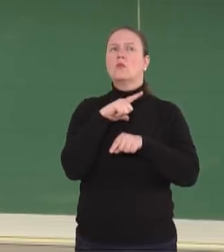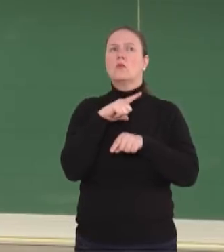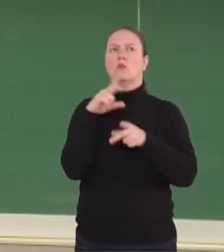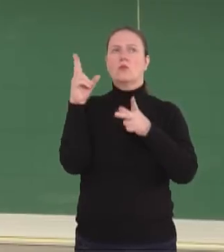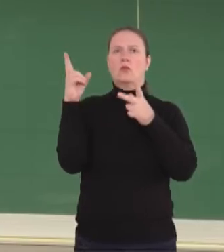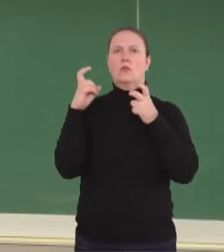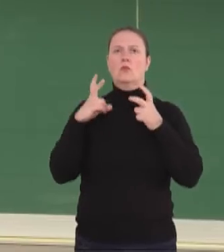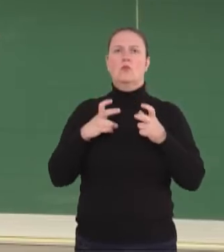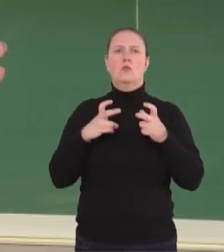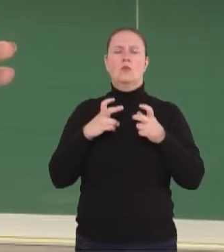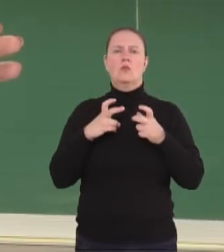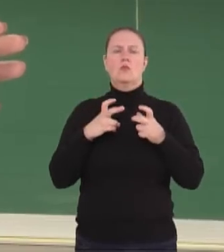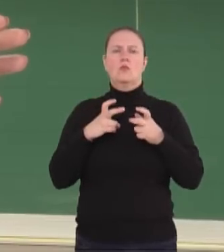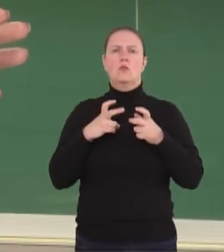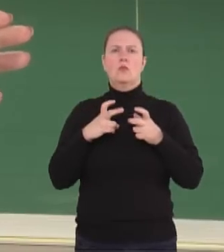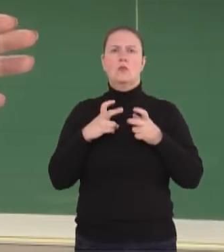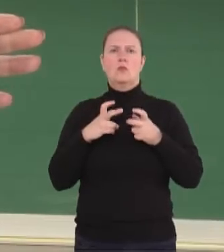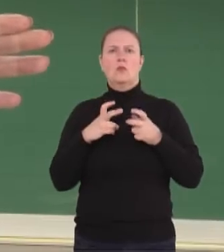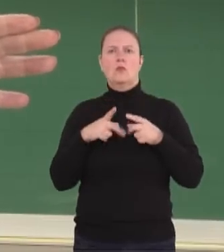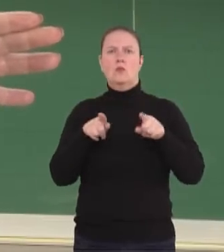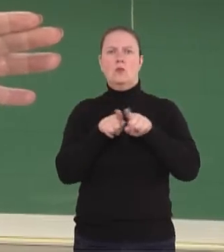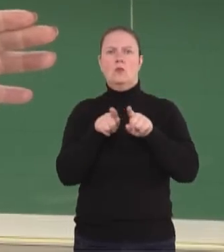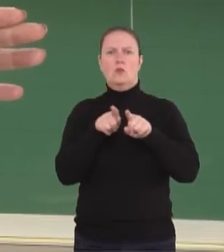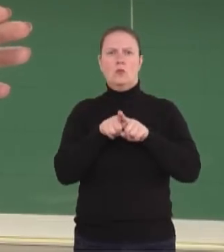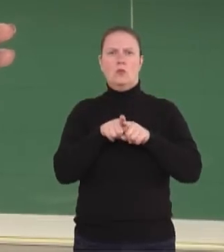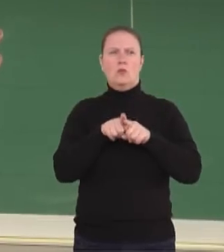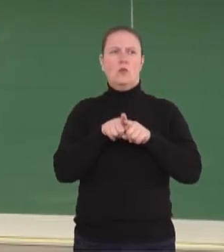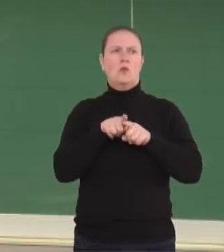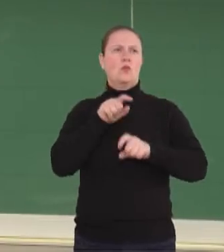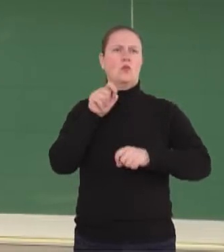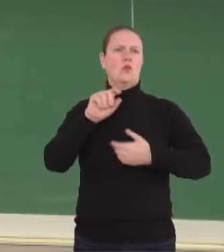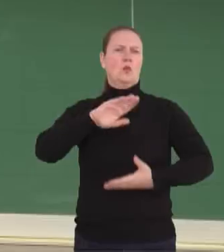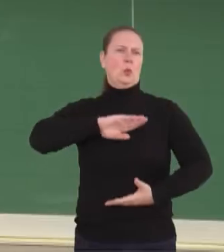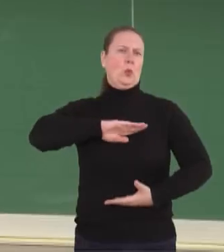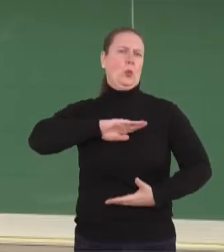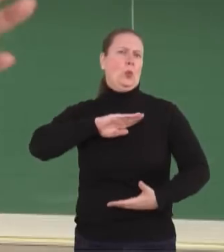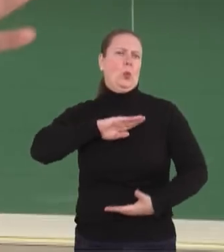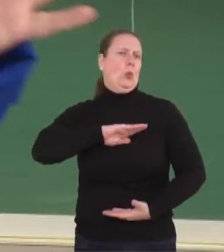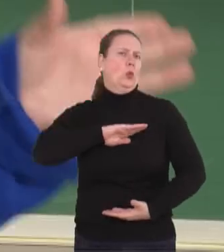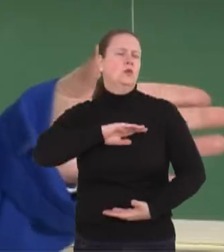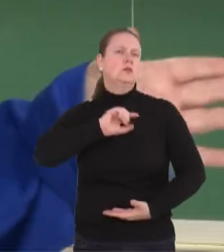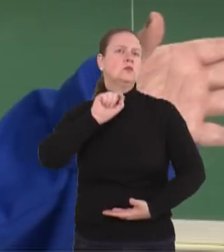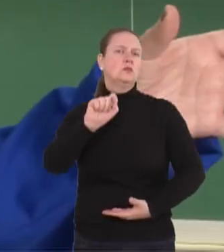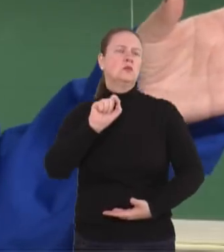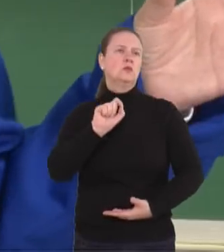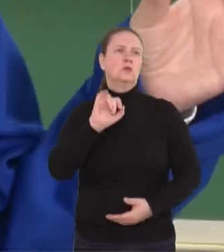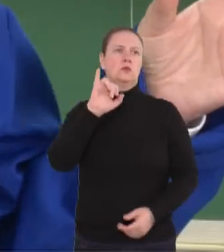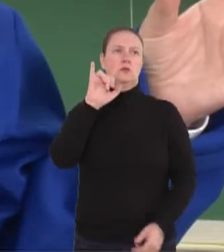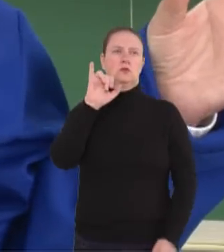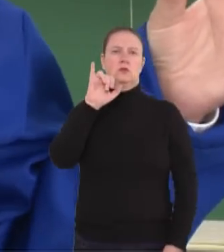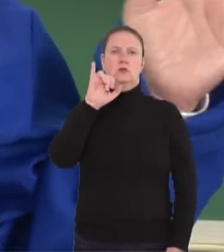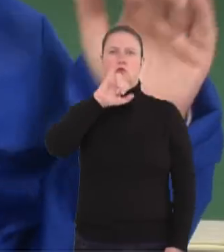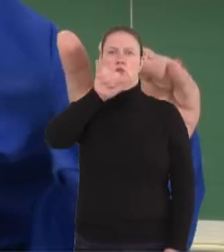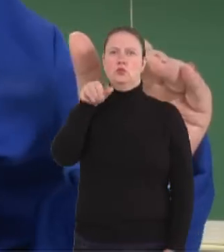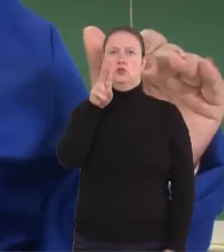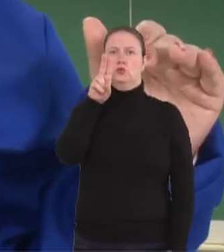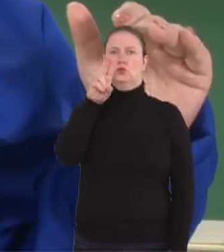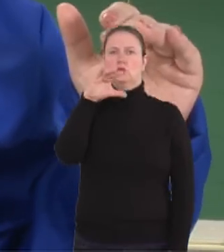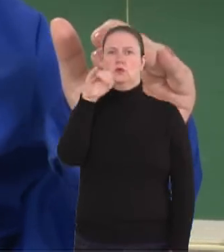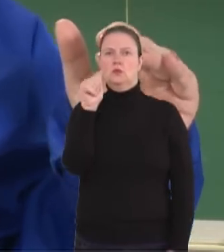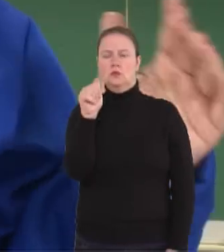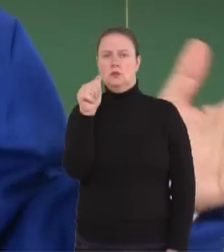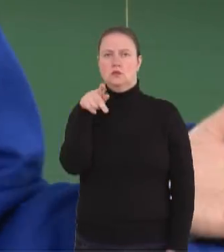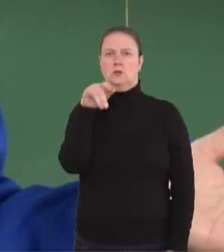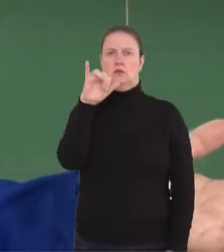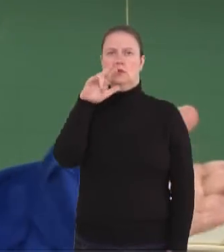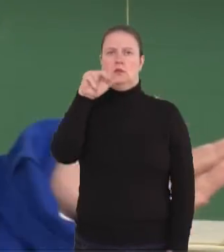um fragmento de uma situação em que o Ijuca-Pirama, que é um índio,